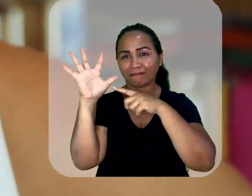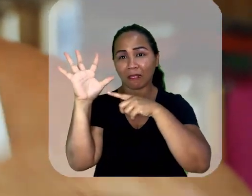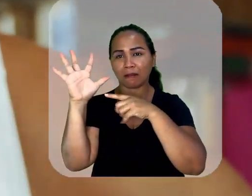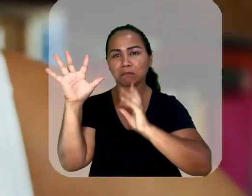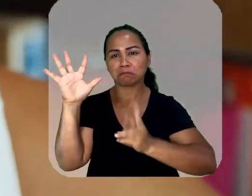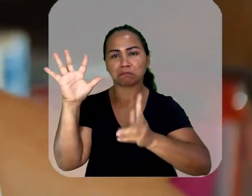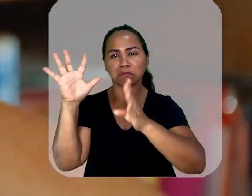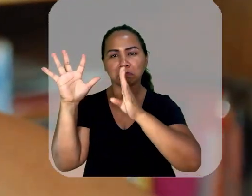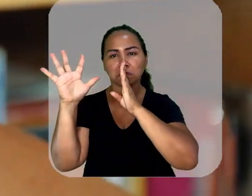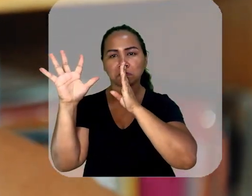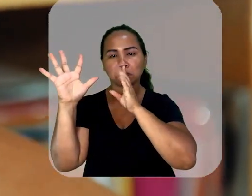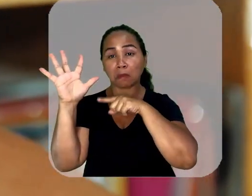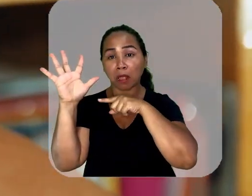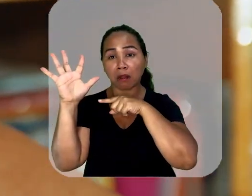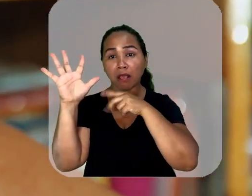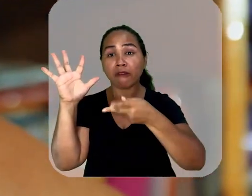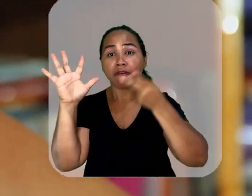Ela entende a língua do silêncio.